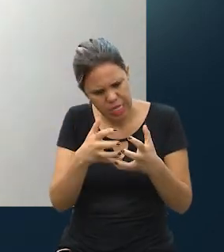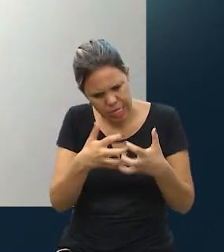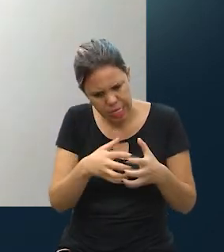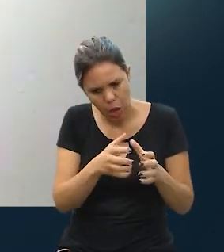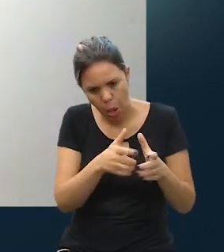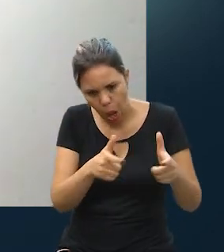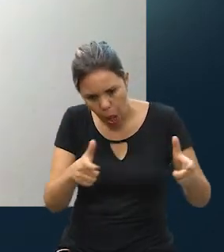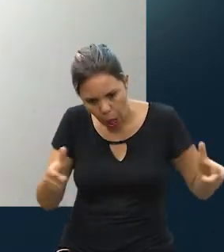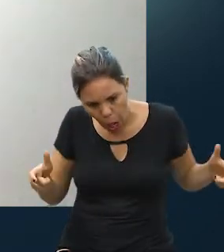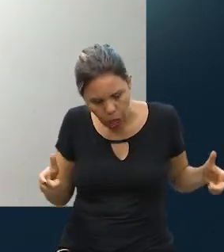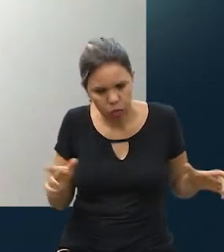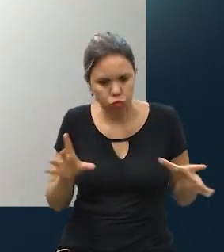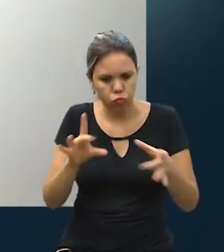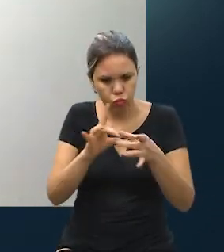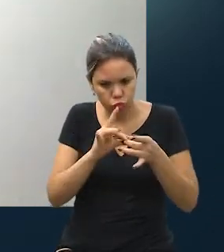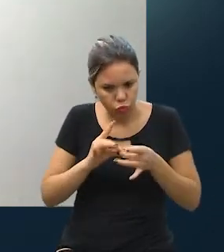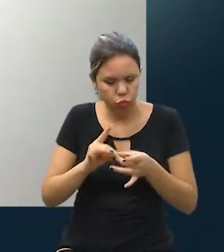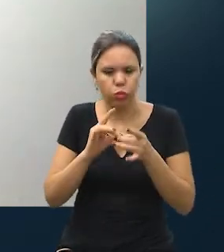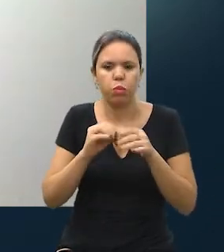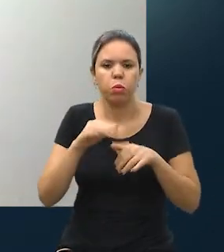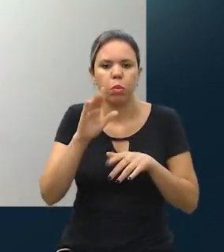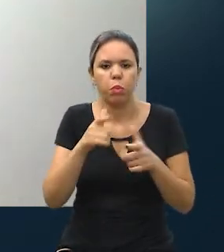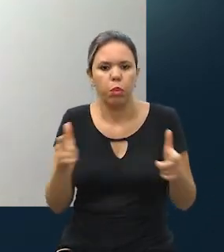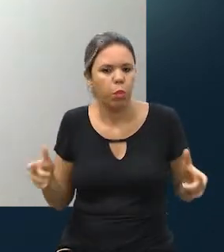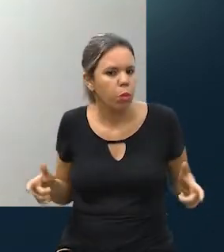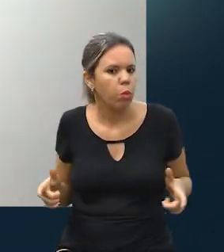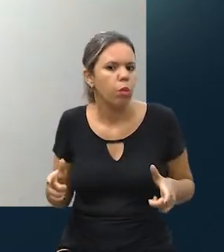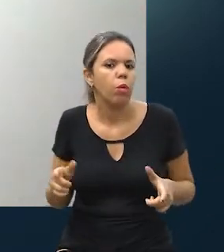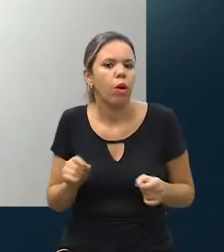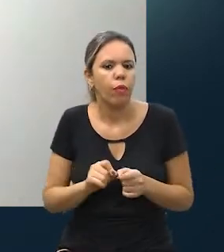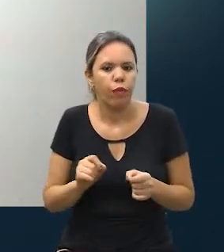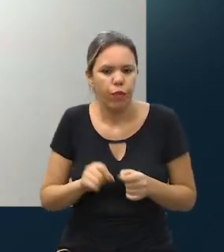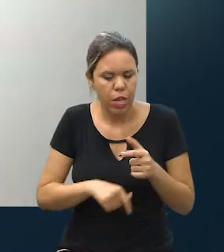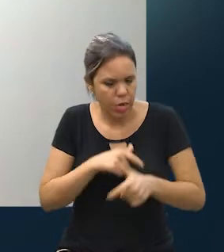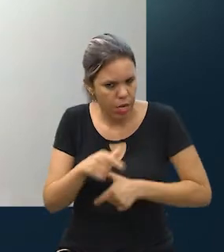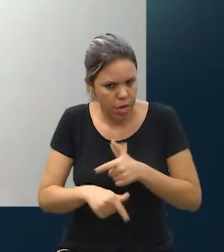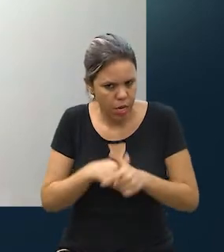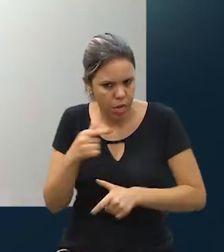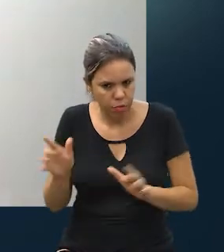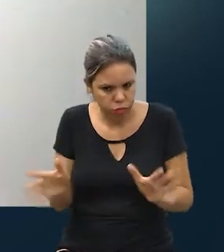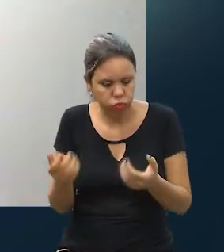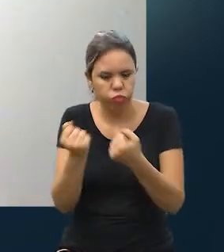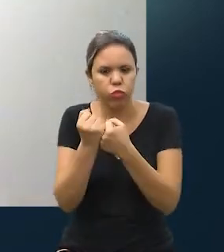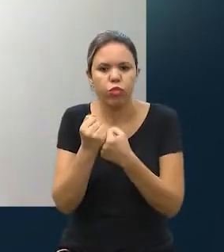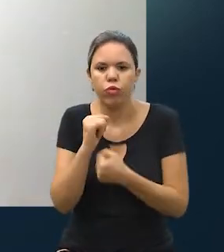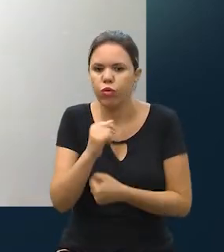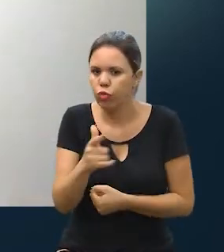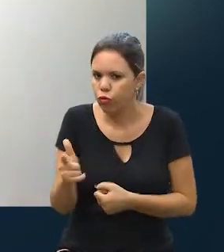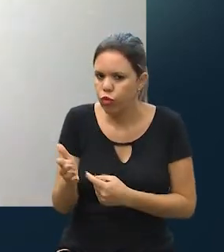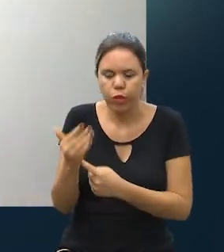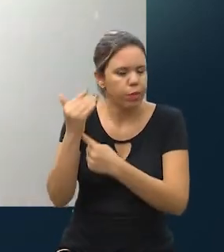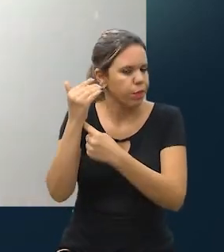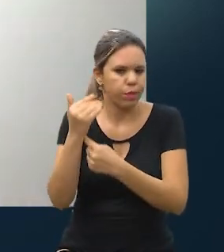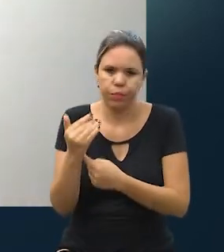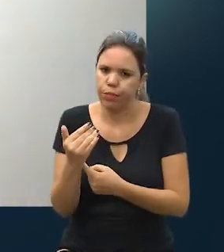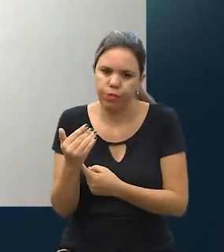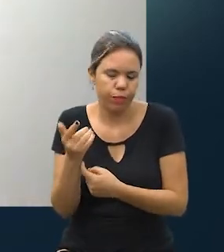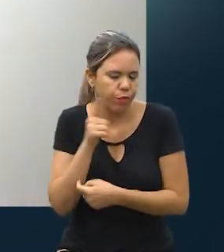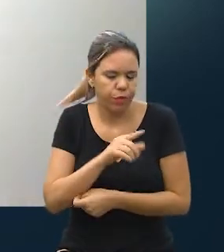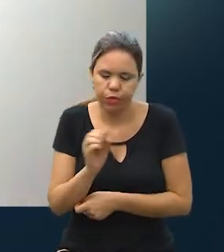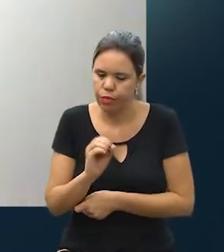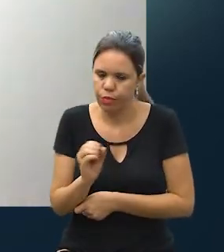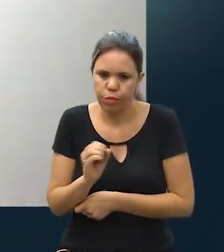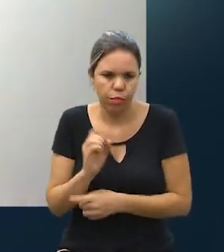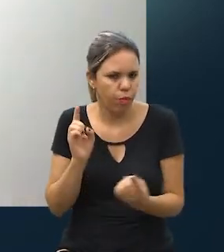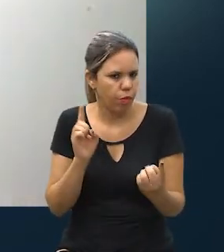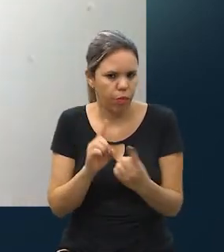que cada vez a gente está se unindo mais, fazendo esse trabalho colaborativo, se você não tiver uma tecnologia, você não